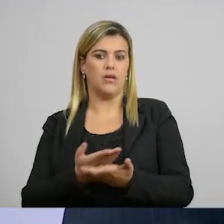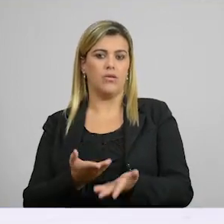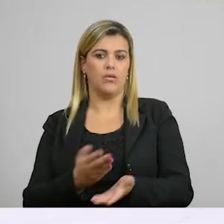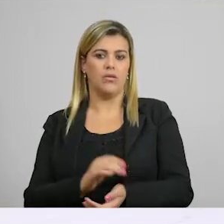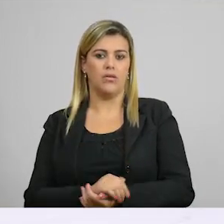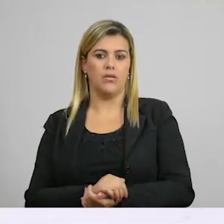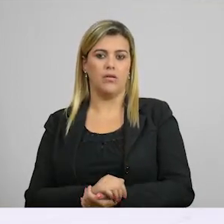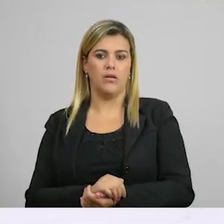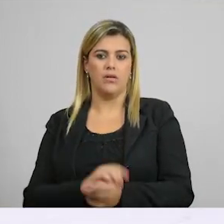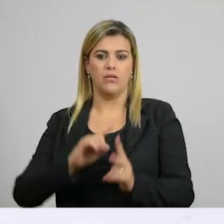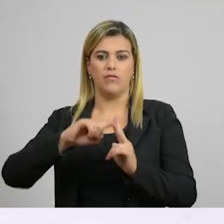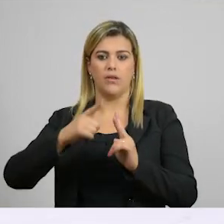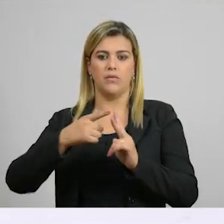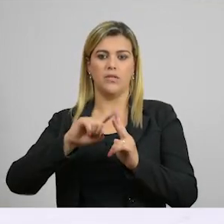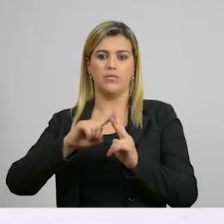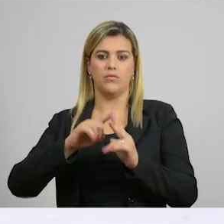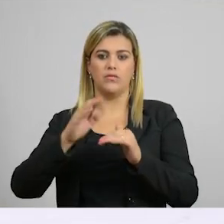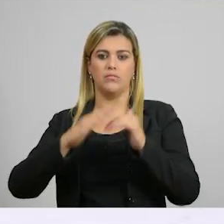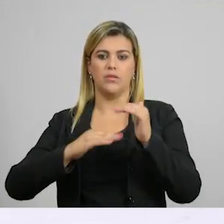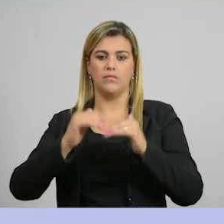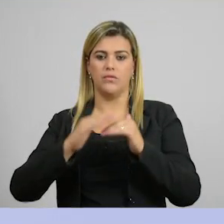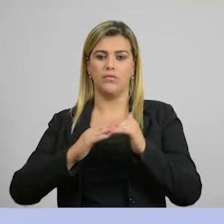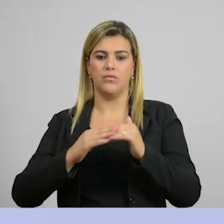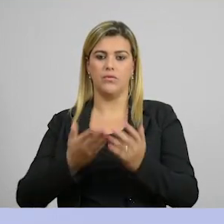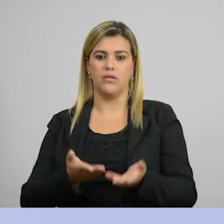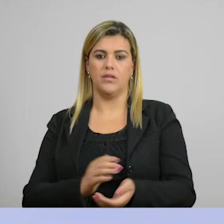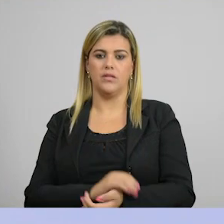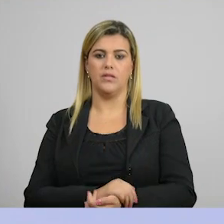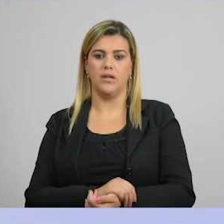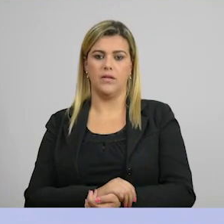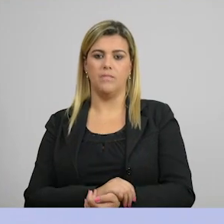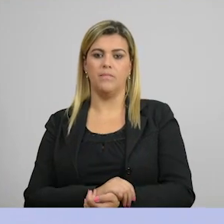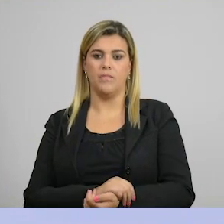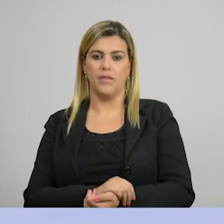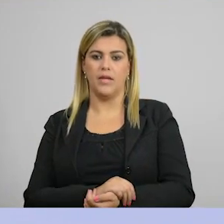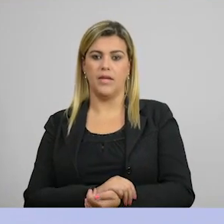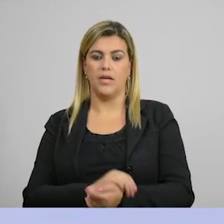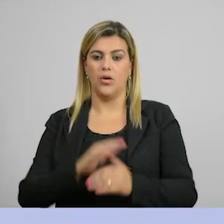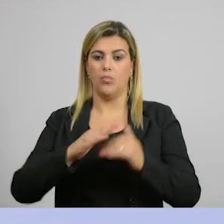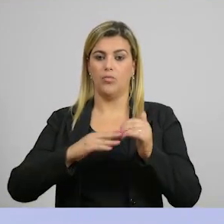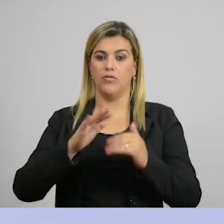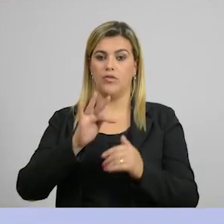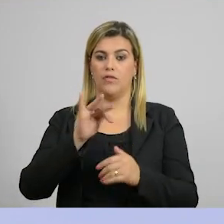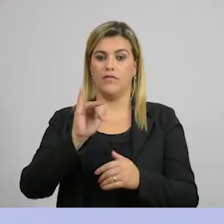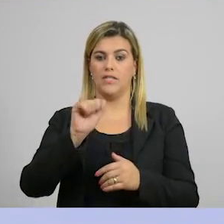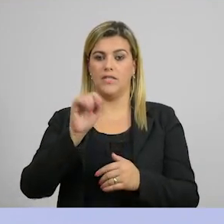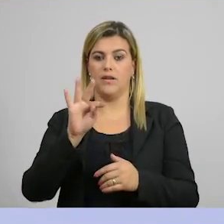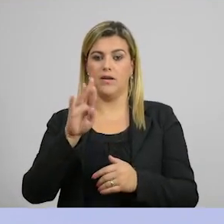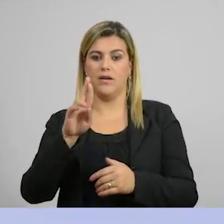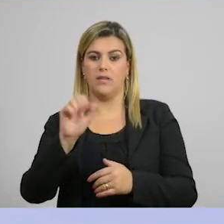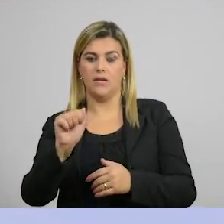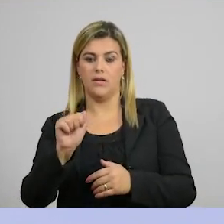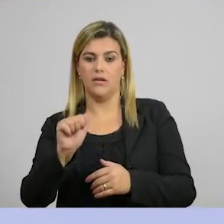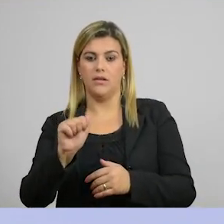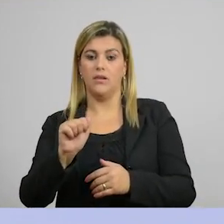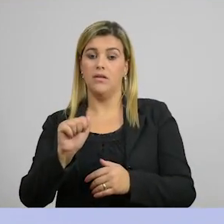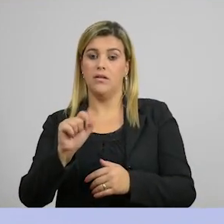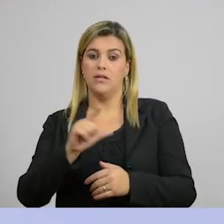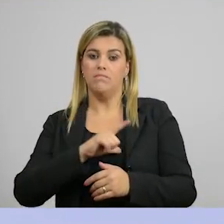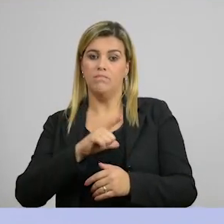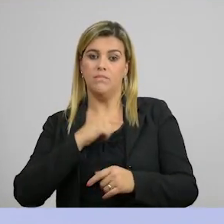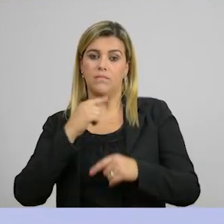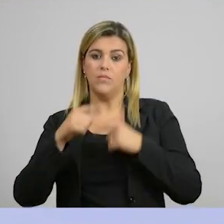e nós então ficamos as duas profissões. Numa revista de fisiatria, há um questionamento